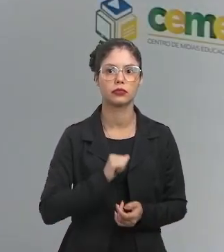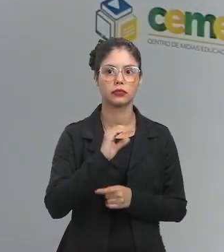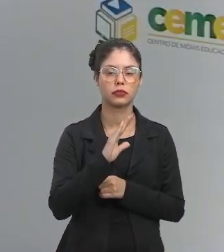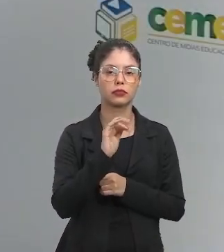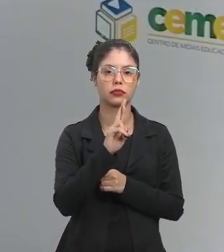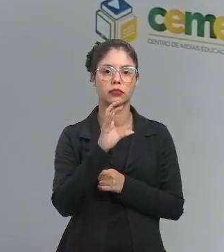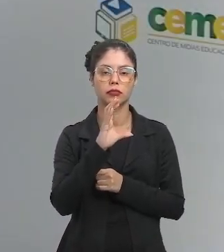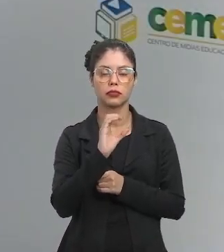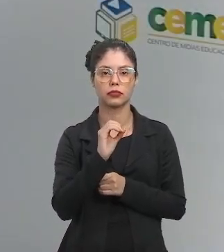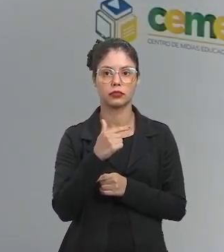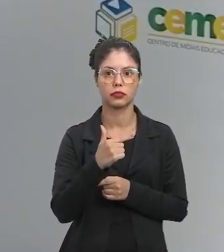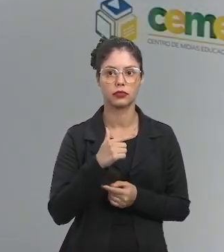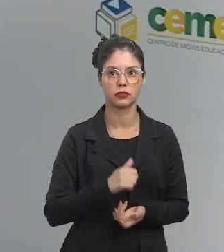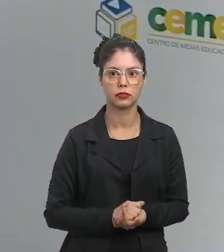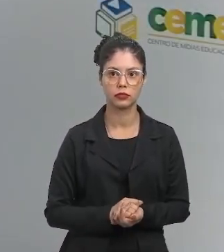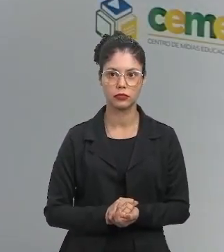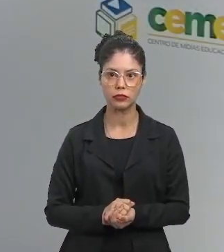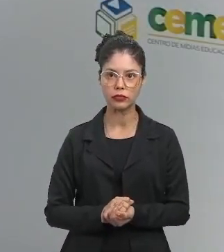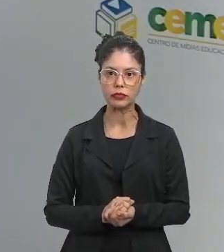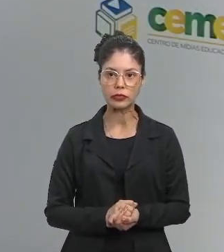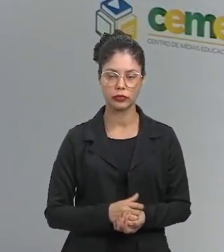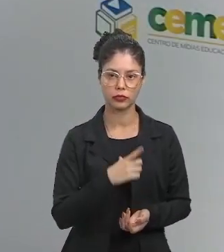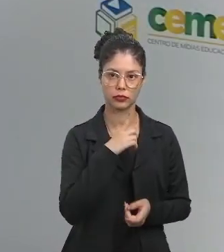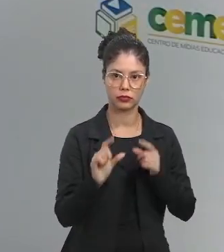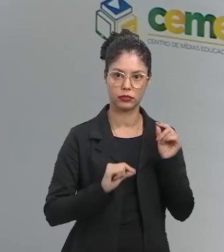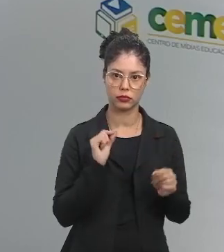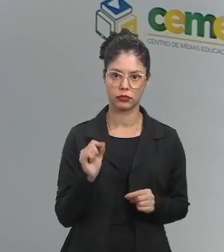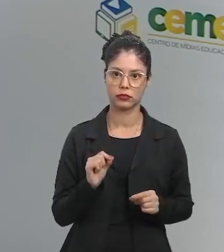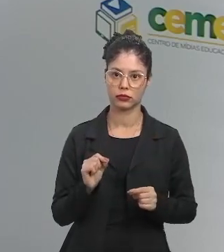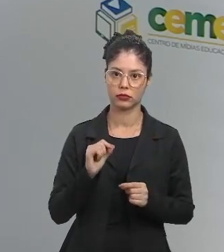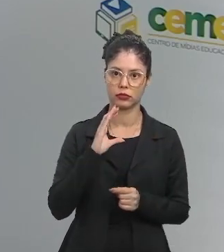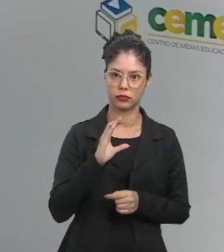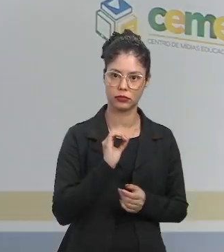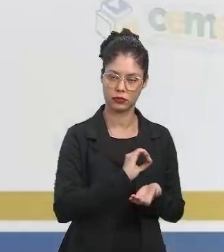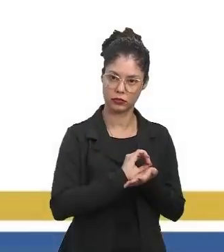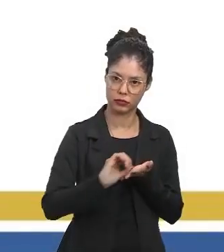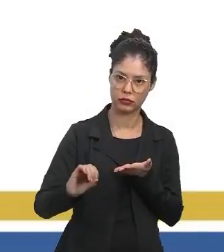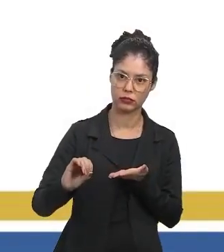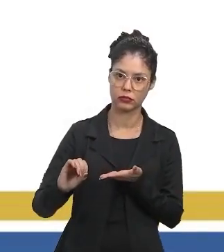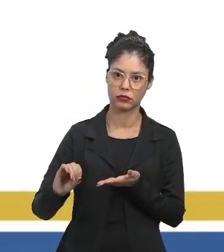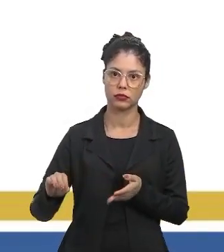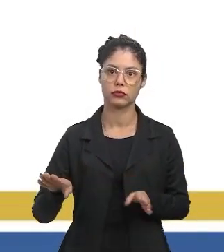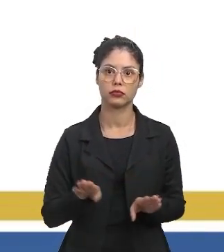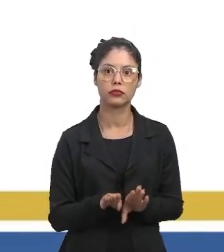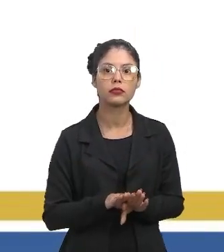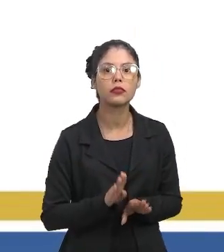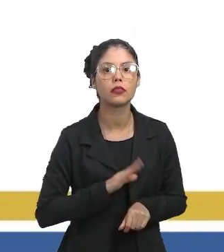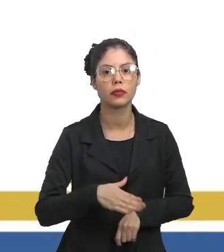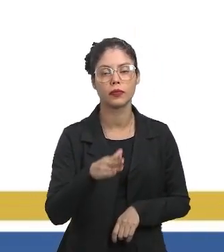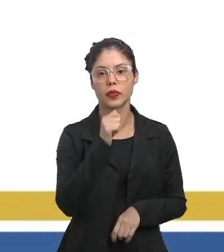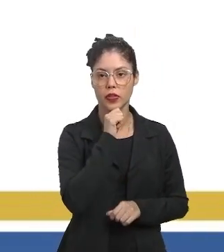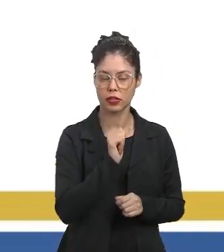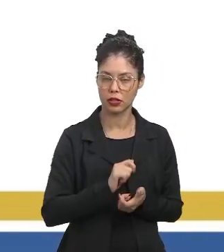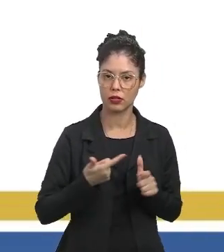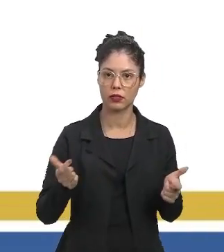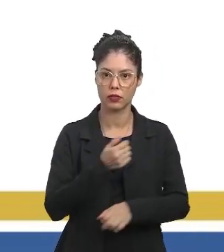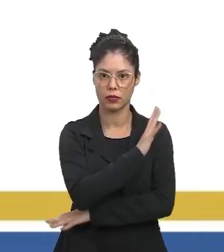são carboidratos, professor? Carboidratos são compostos orgânicos mais abundantes na